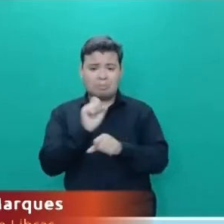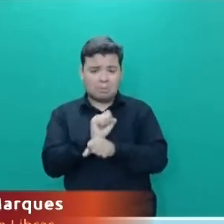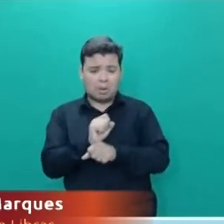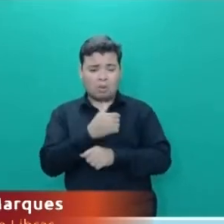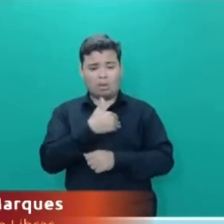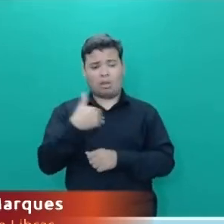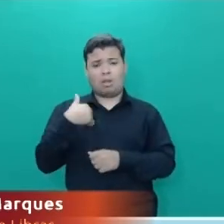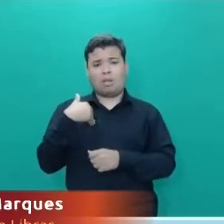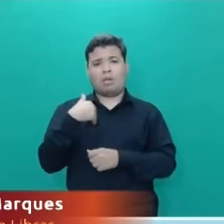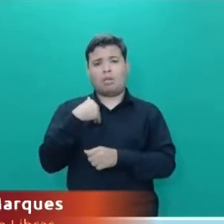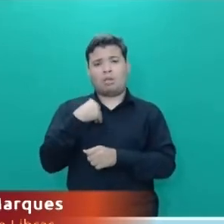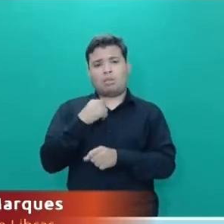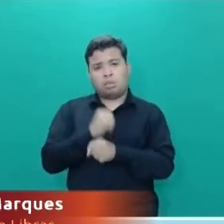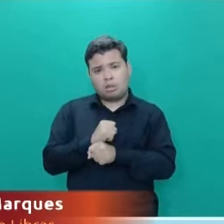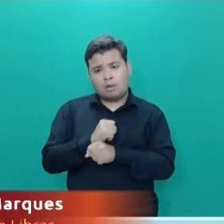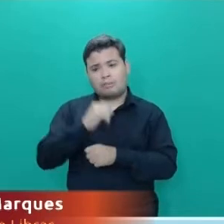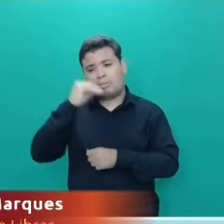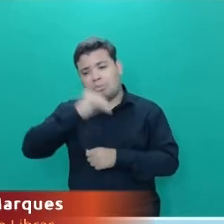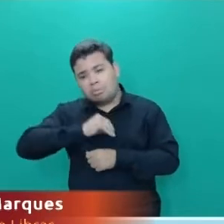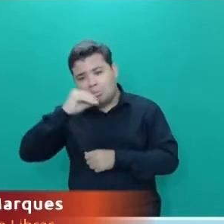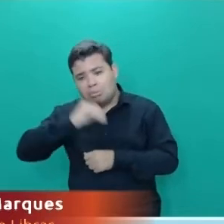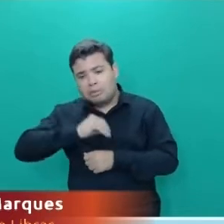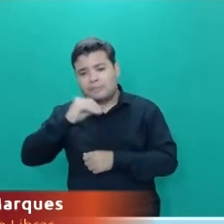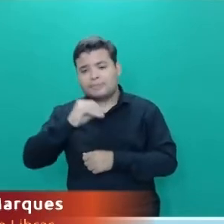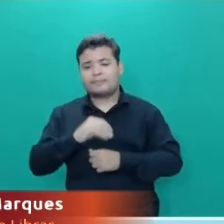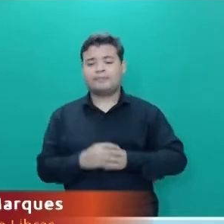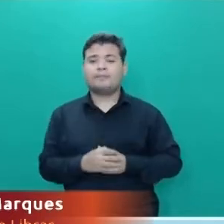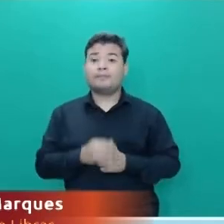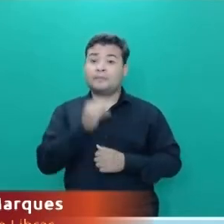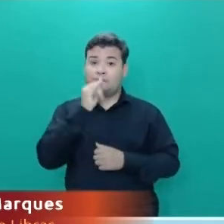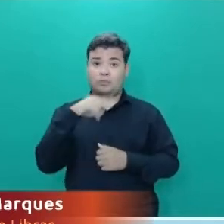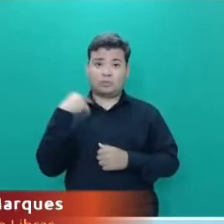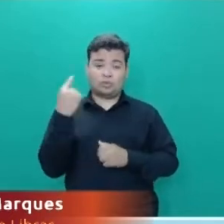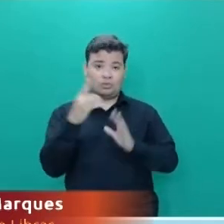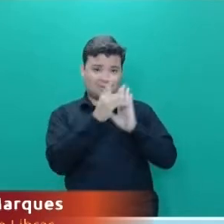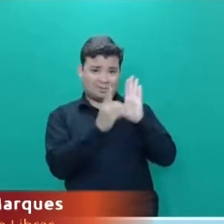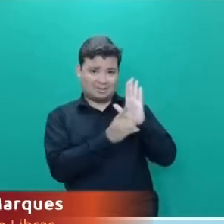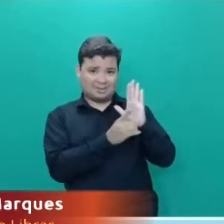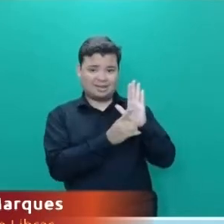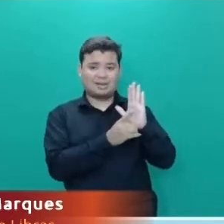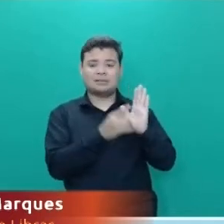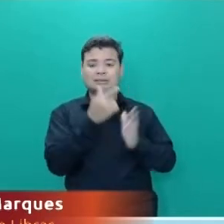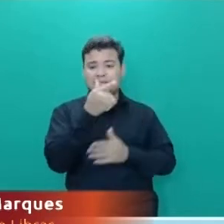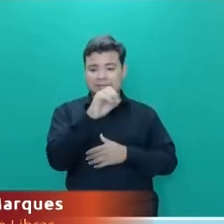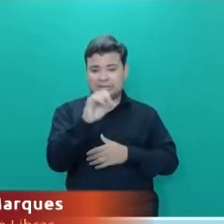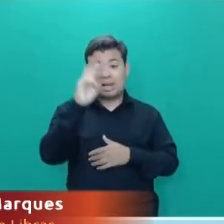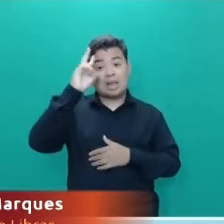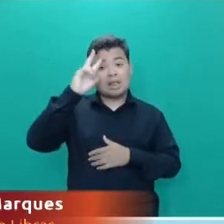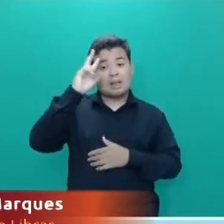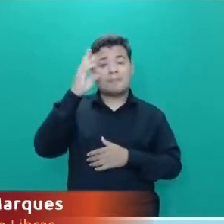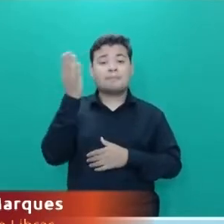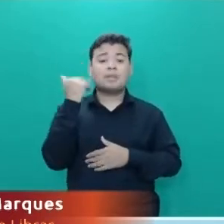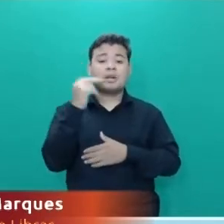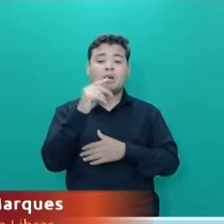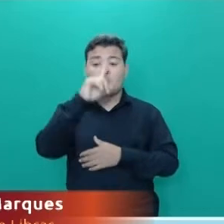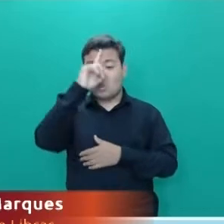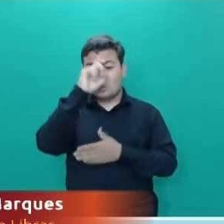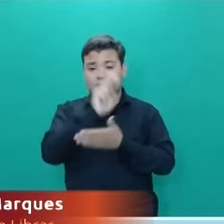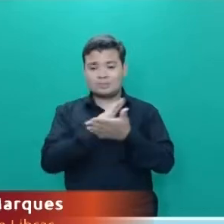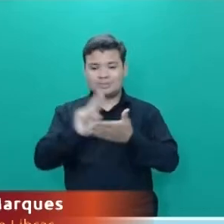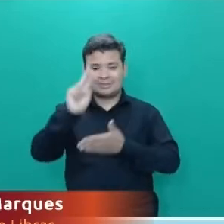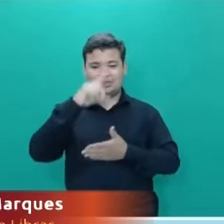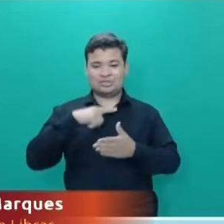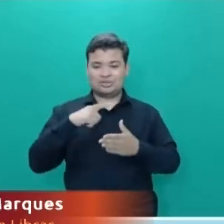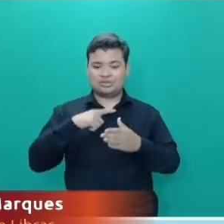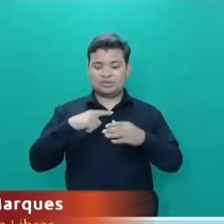né? A gente que é da década de 70 lembra dos hospitais universitários com os pulmões de aço, né? Que a